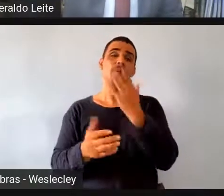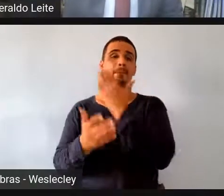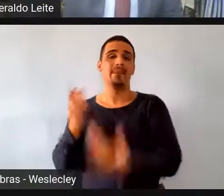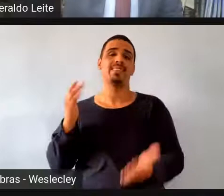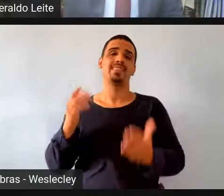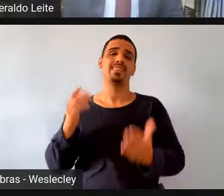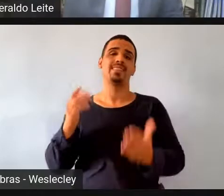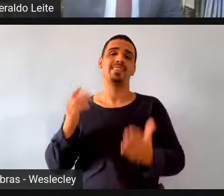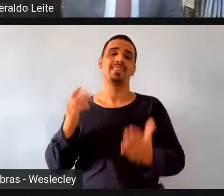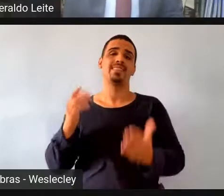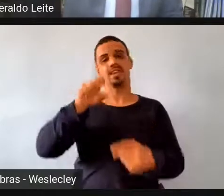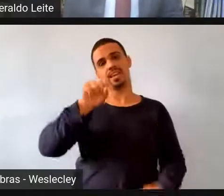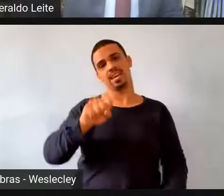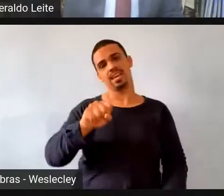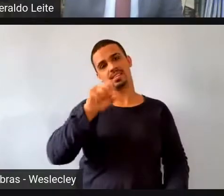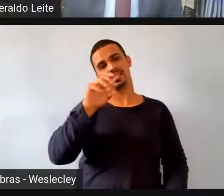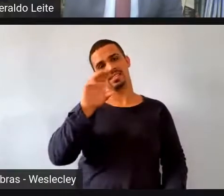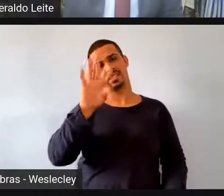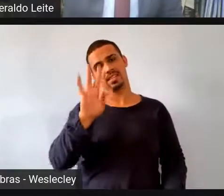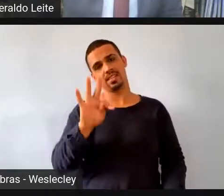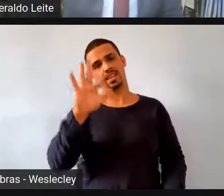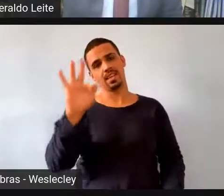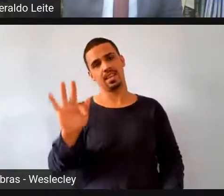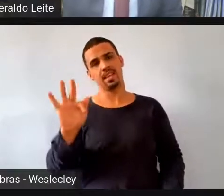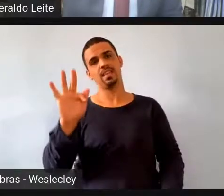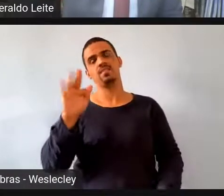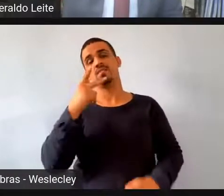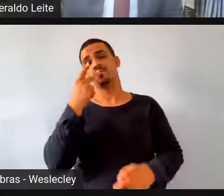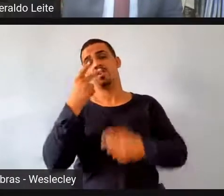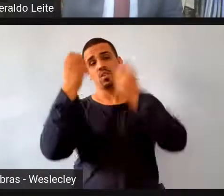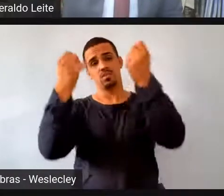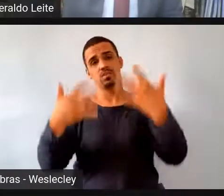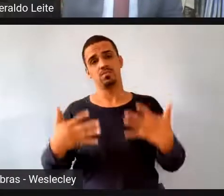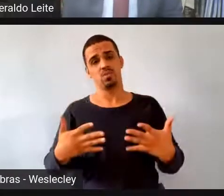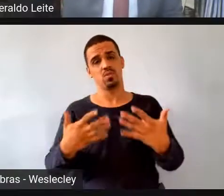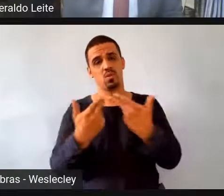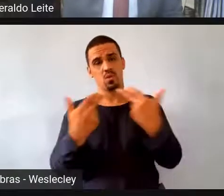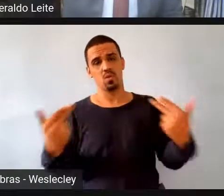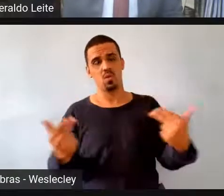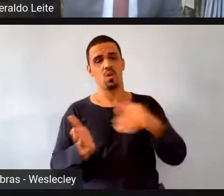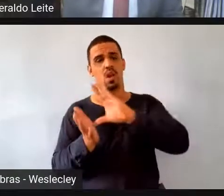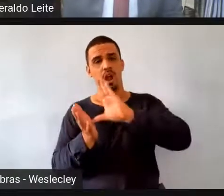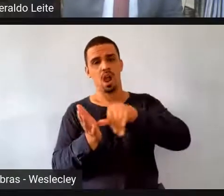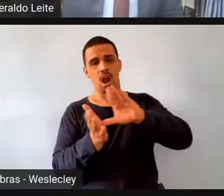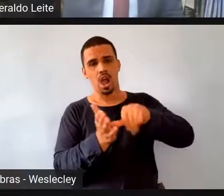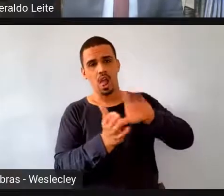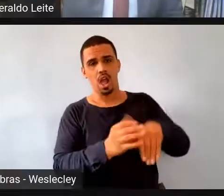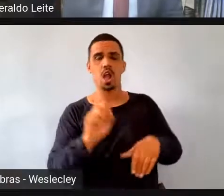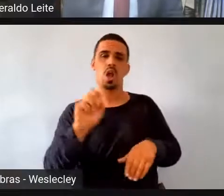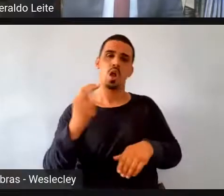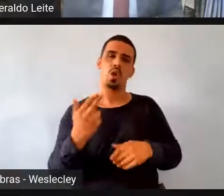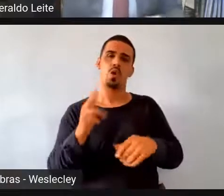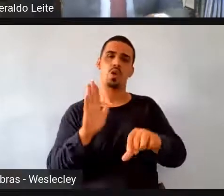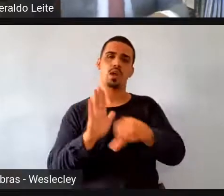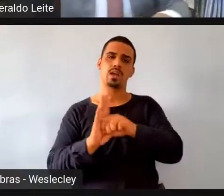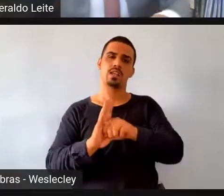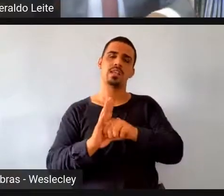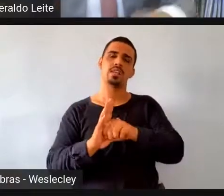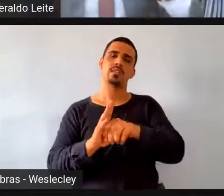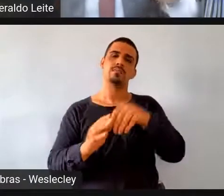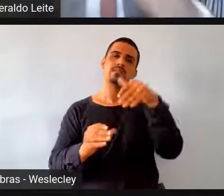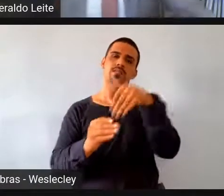STF que determinou que casos de corrupção conexos a crimes eleitorais têm que